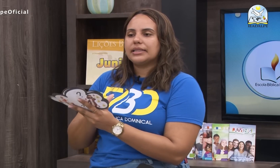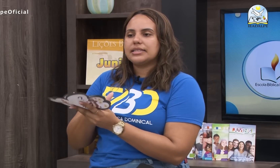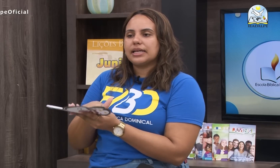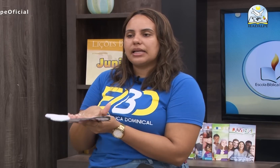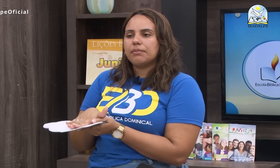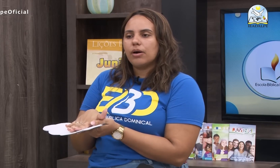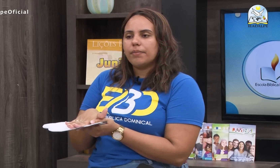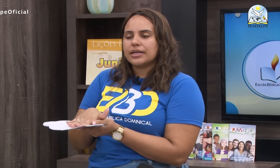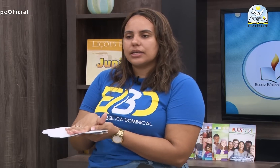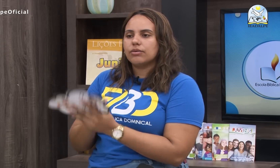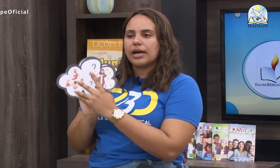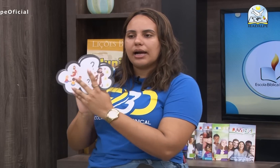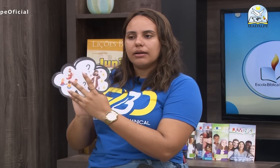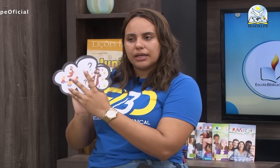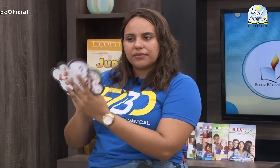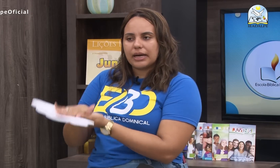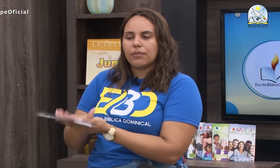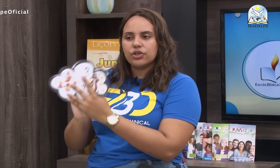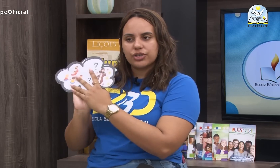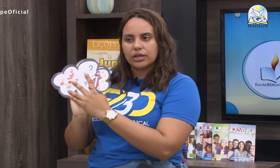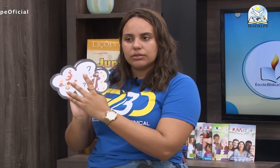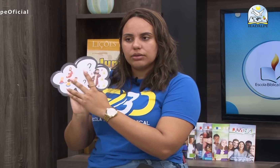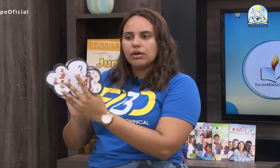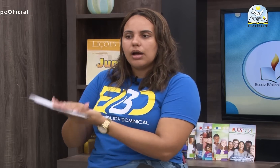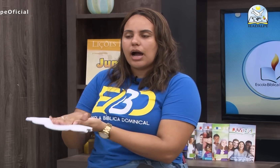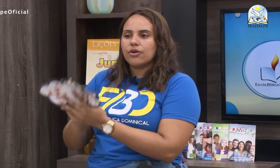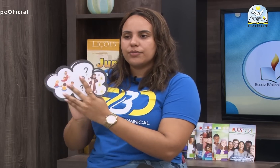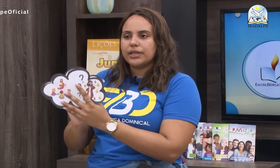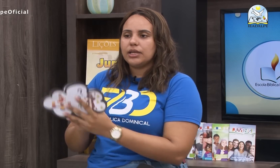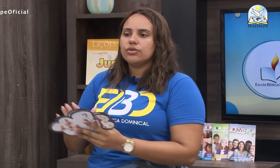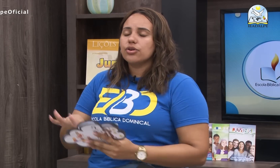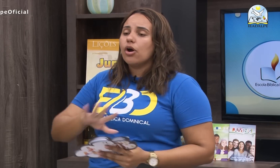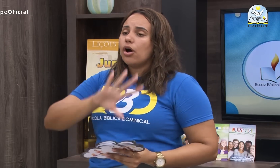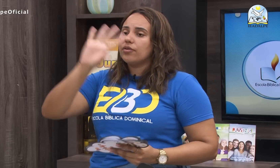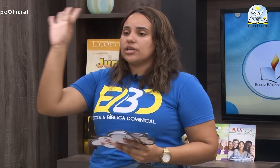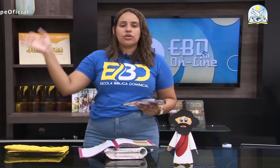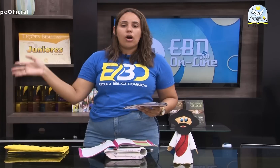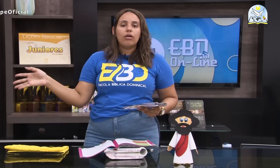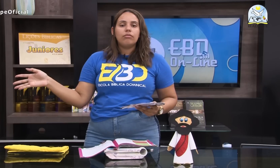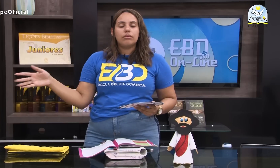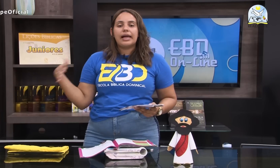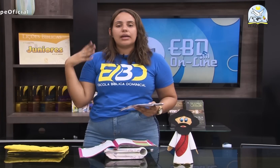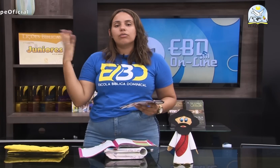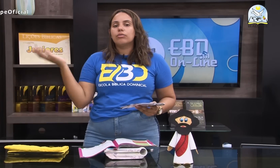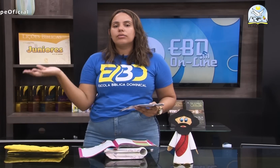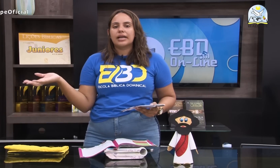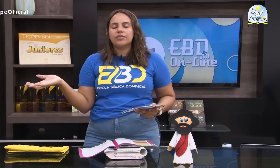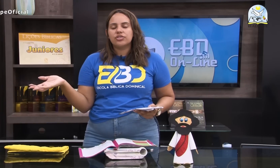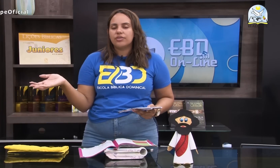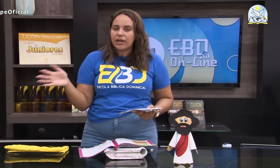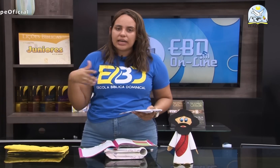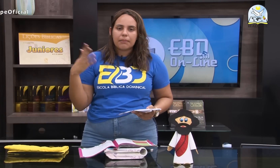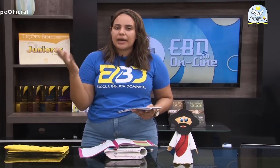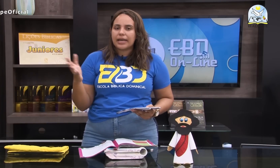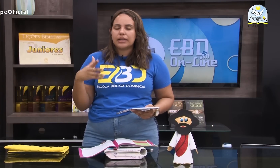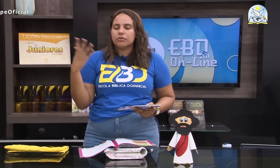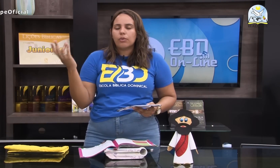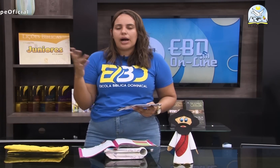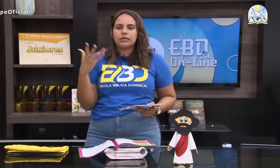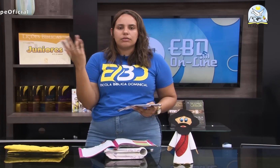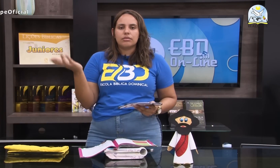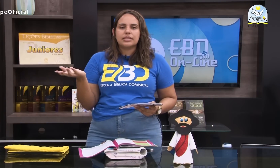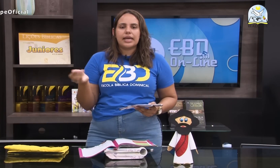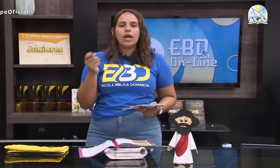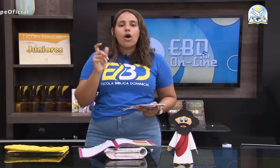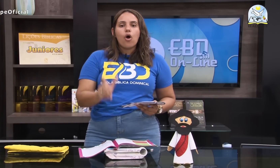a partezinha da mão para segurar e ficar mostrando aos meninos, ou vocês colam lá em algum lugar que vocês tiverem, na parede,